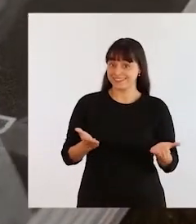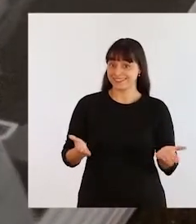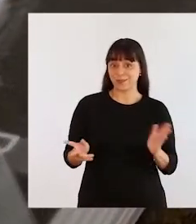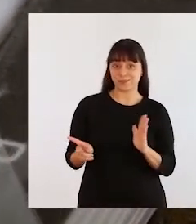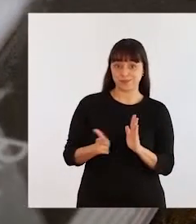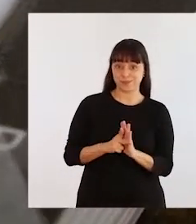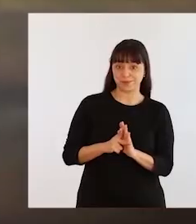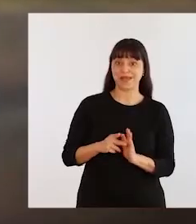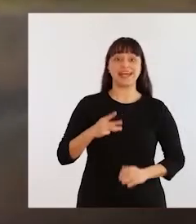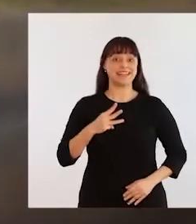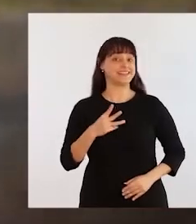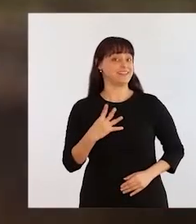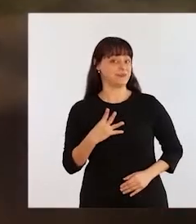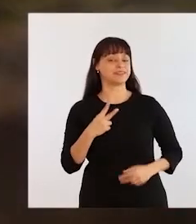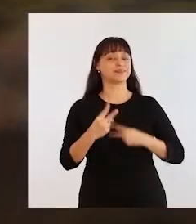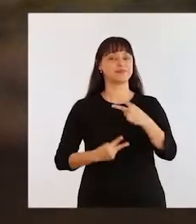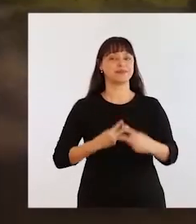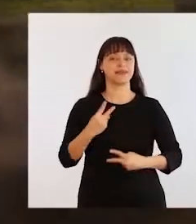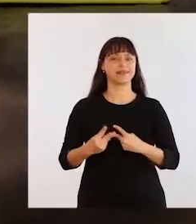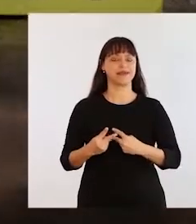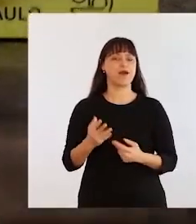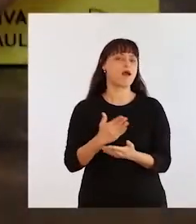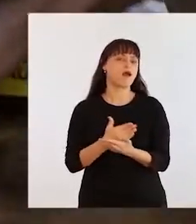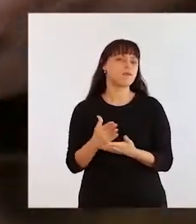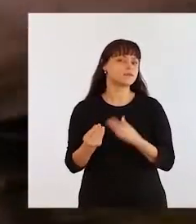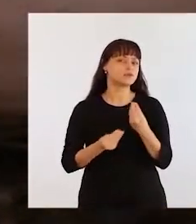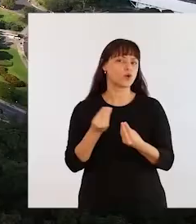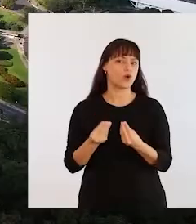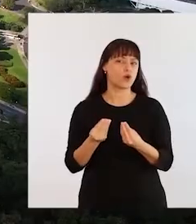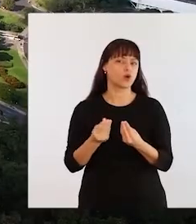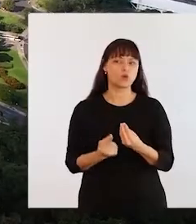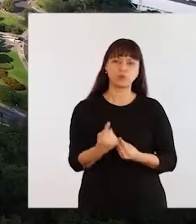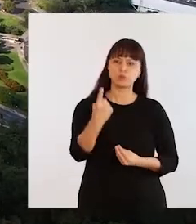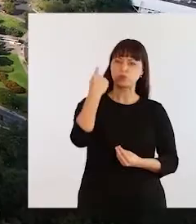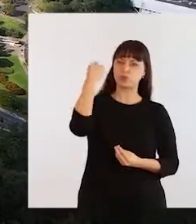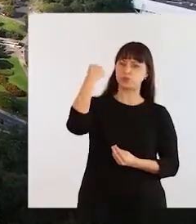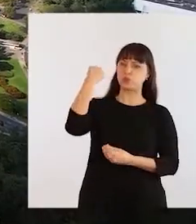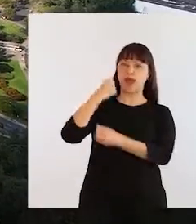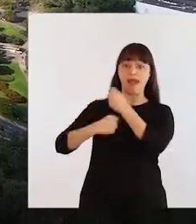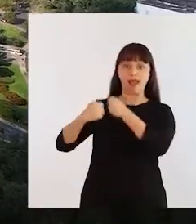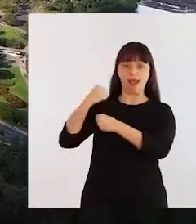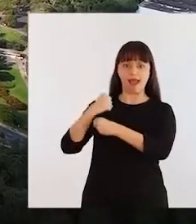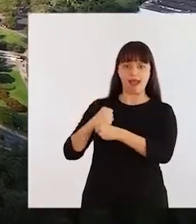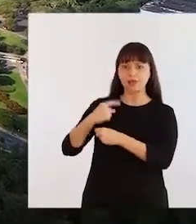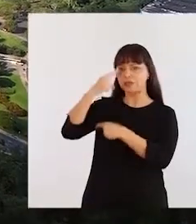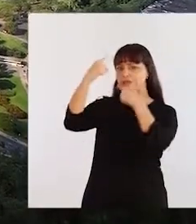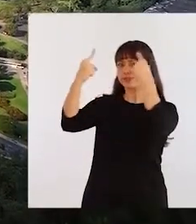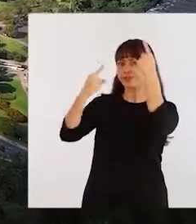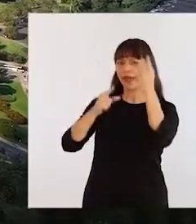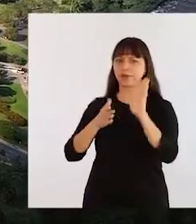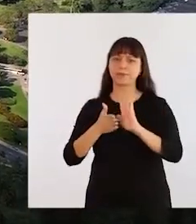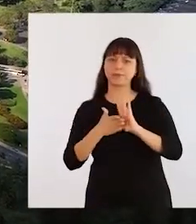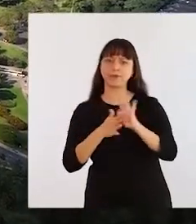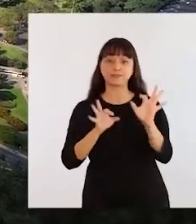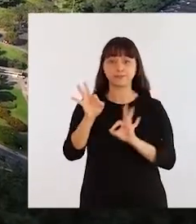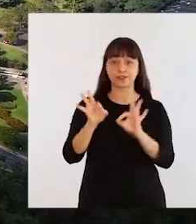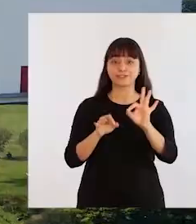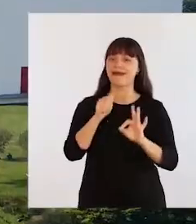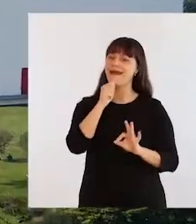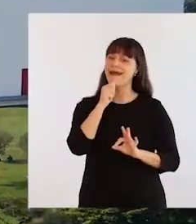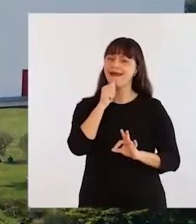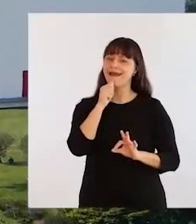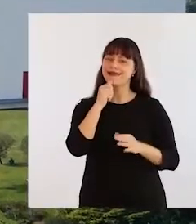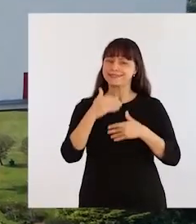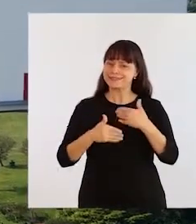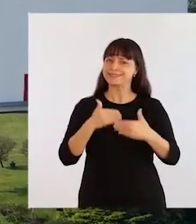Primeiros Ensaios, publicação educativa da 34ª Bienal, começou a ser construída há cerca de um ano, quando muitas das ideias